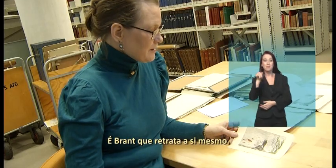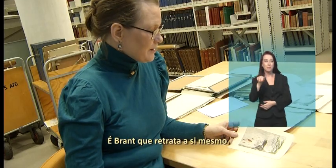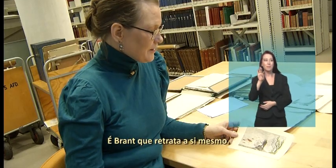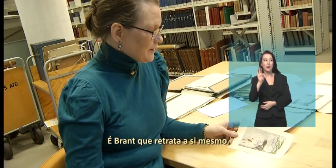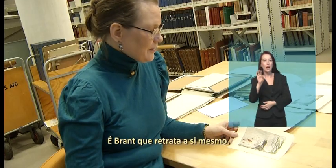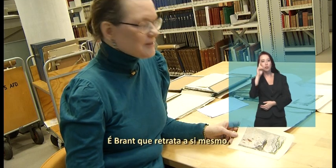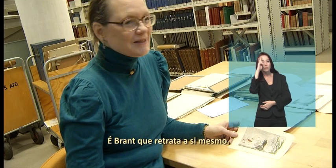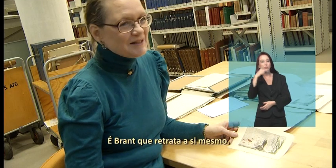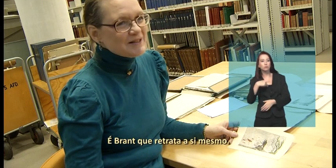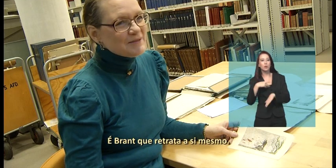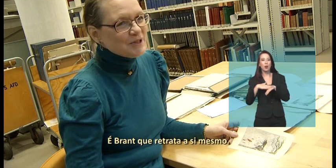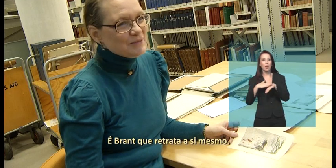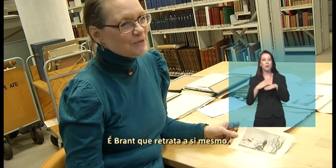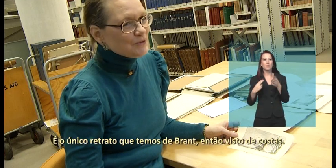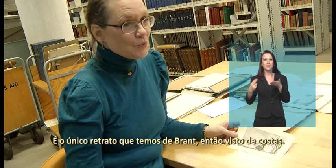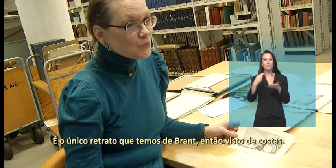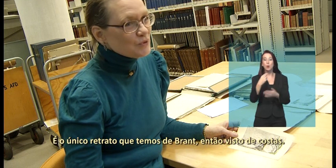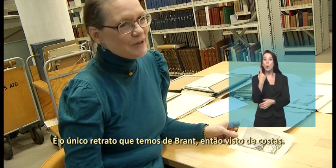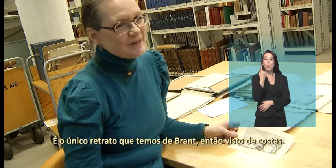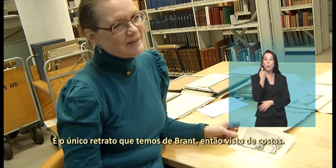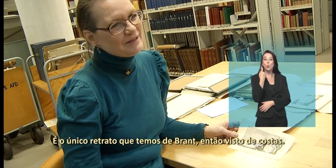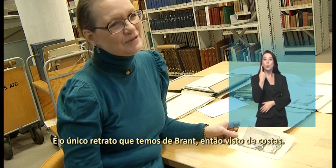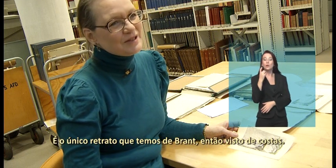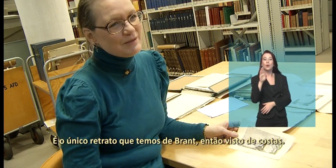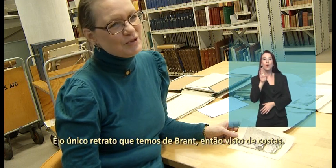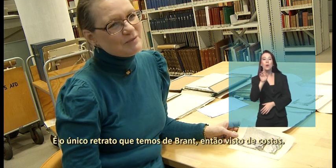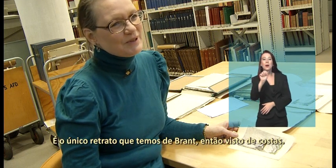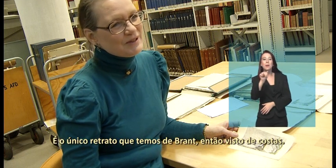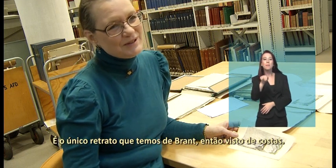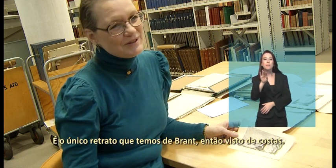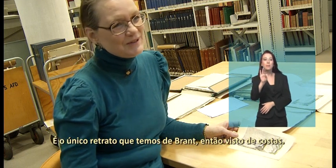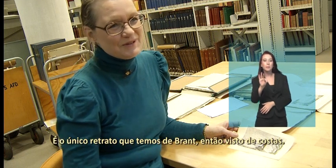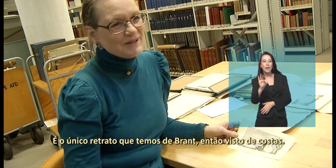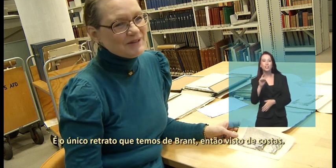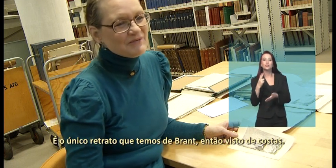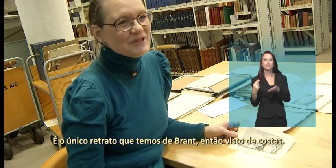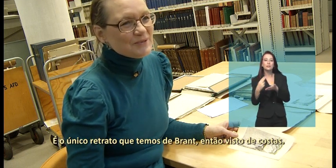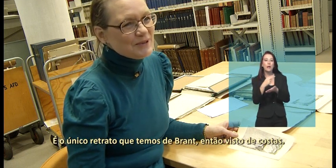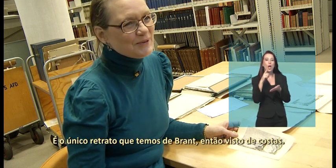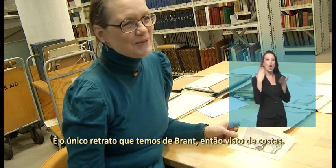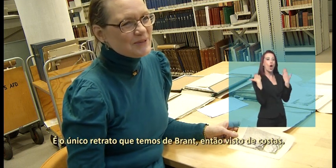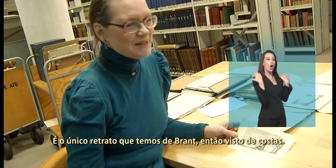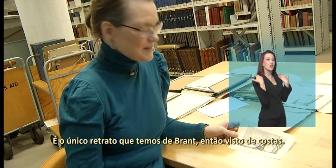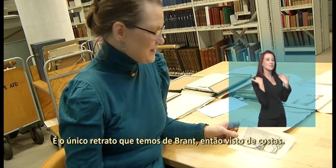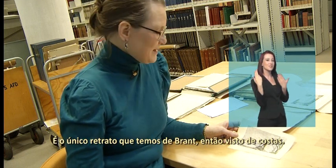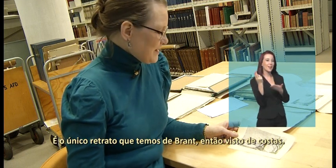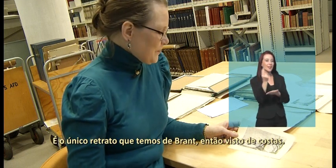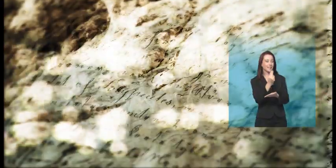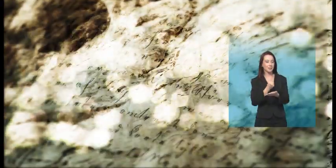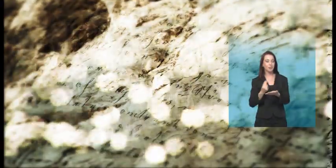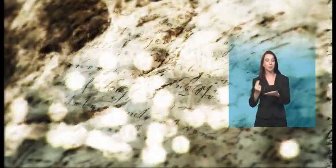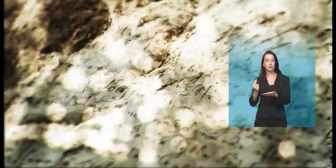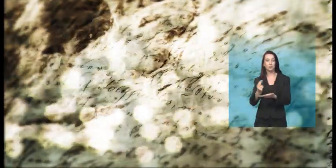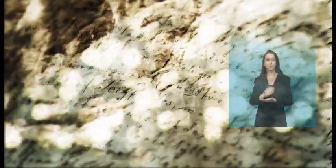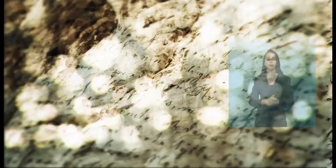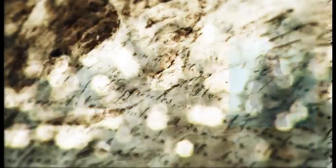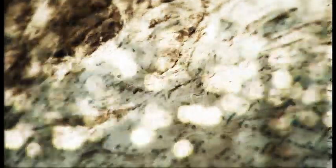que retrata a si mesmo. É o único retrato que temos de Brand, então visto de costas.